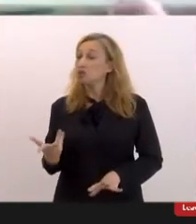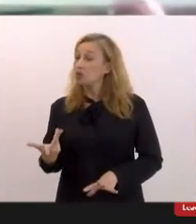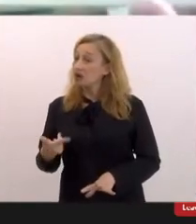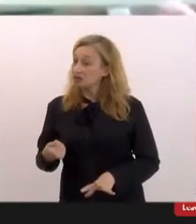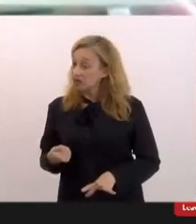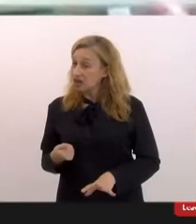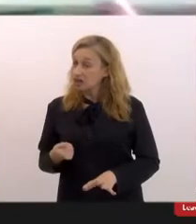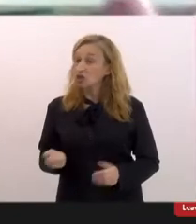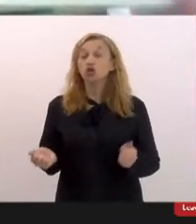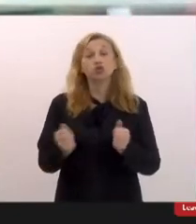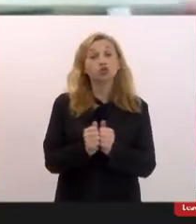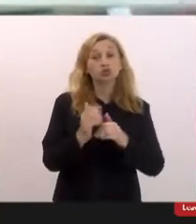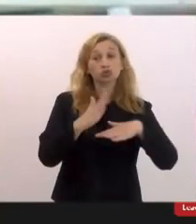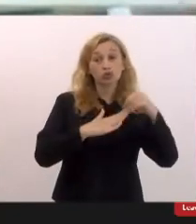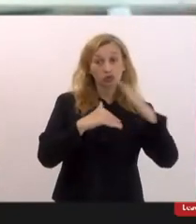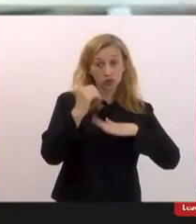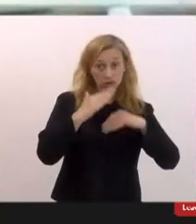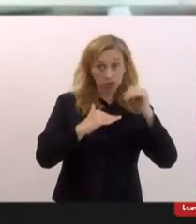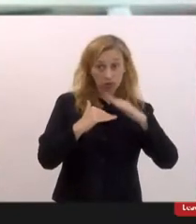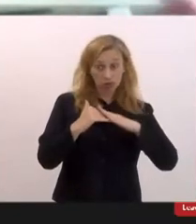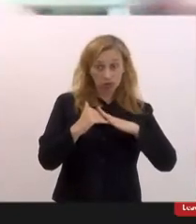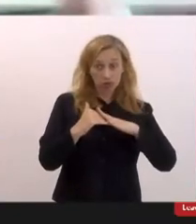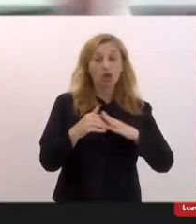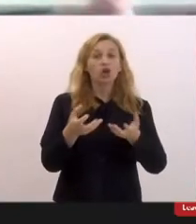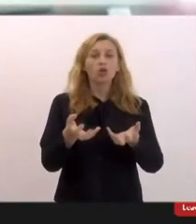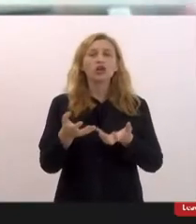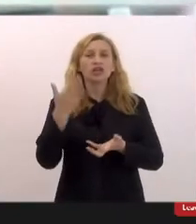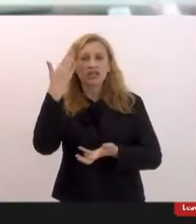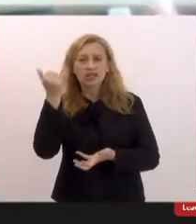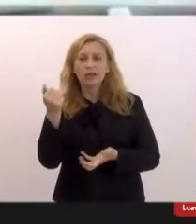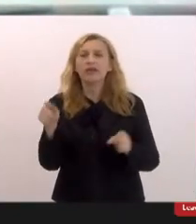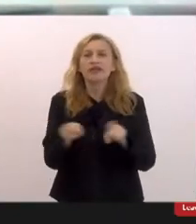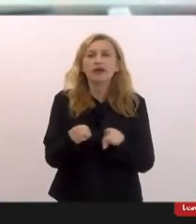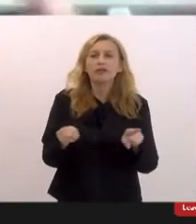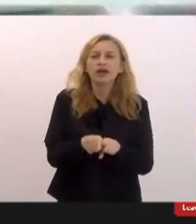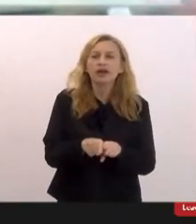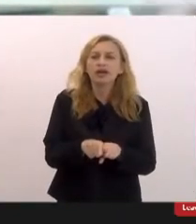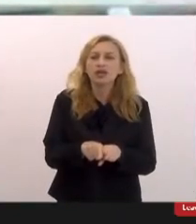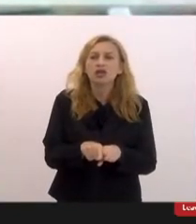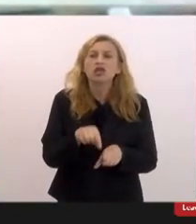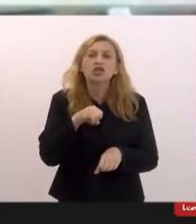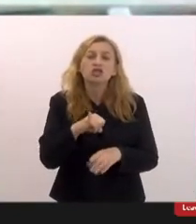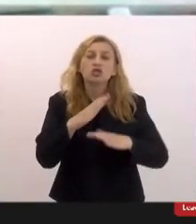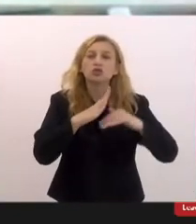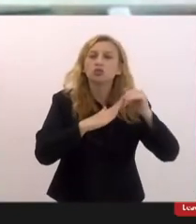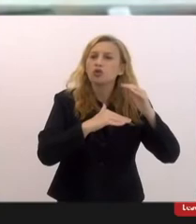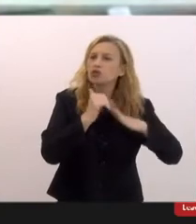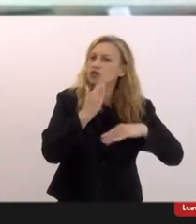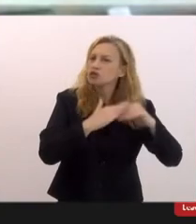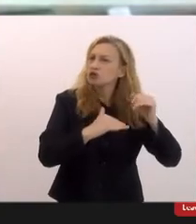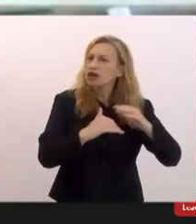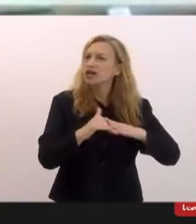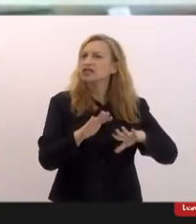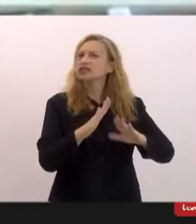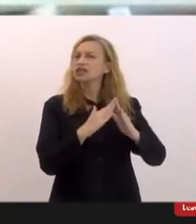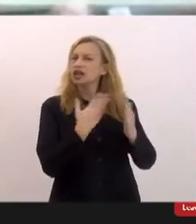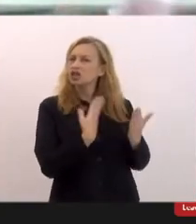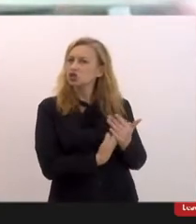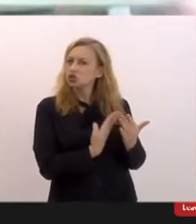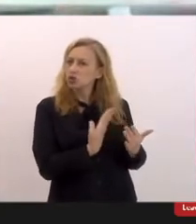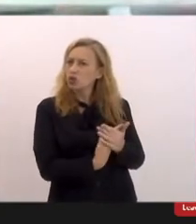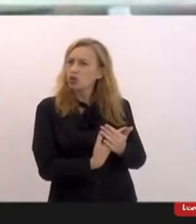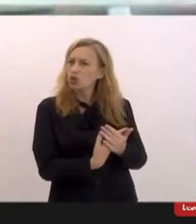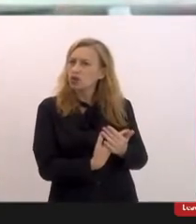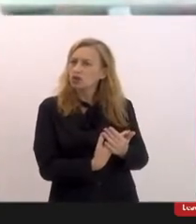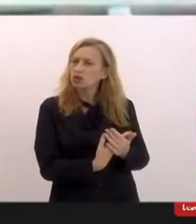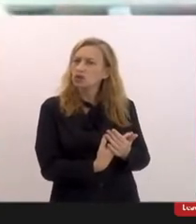qualificados junto aos profissionais. Inclusive, eu gostaria de saber também se os profissionais da escola